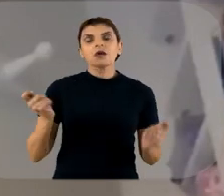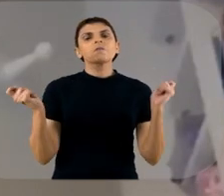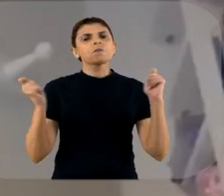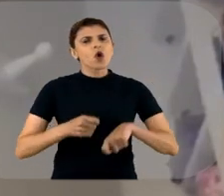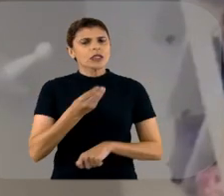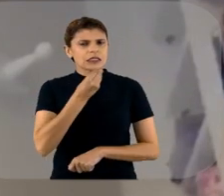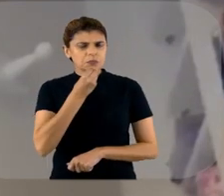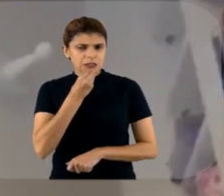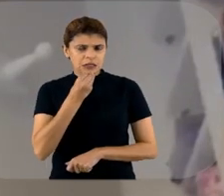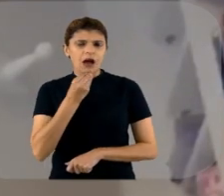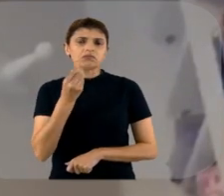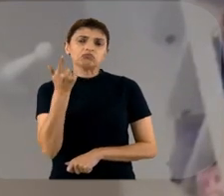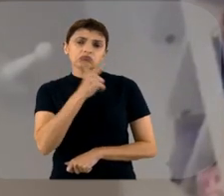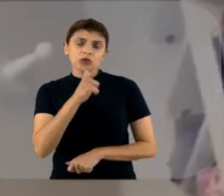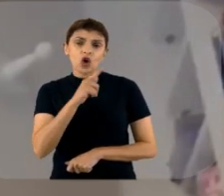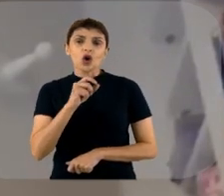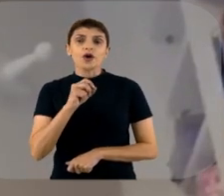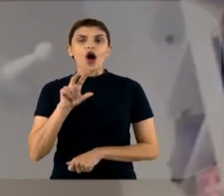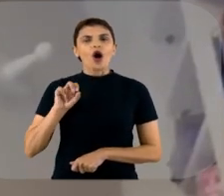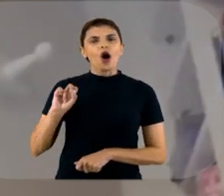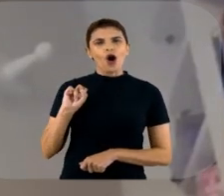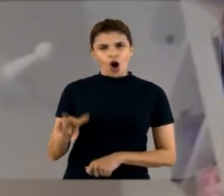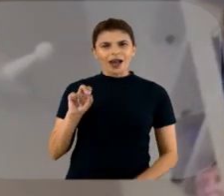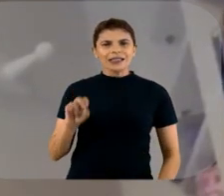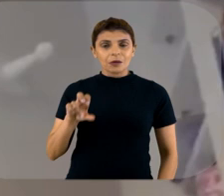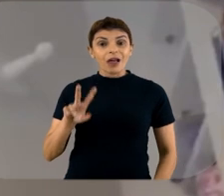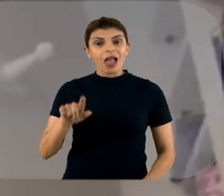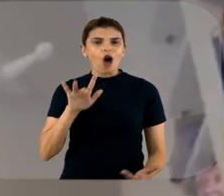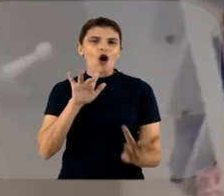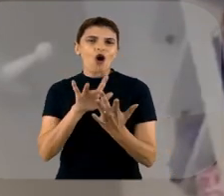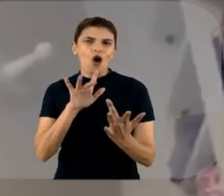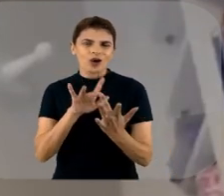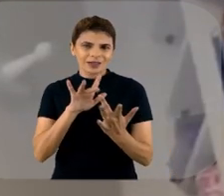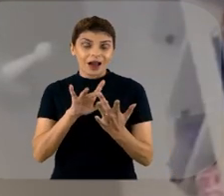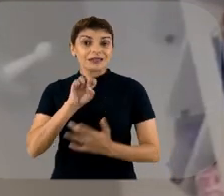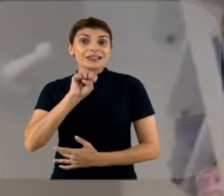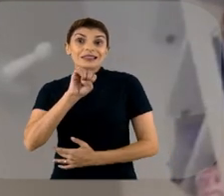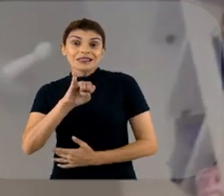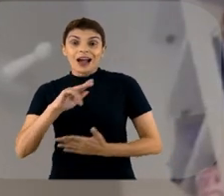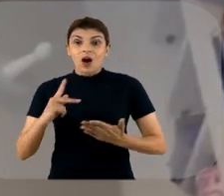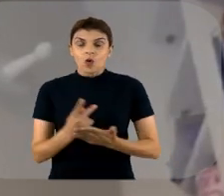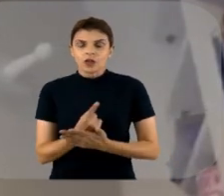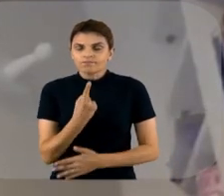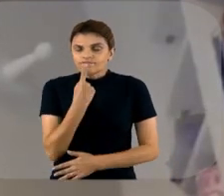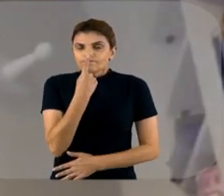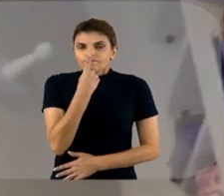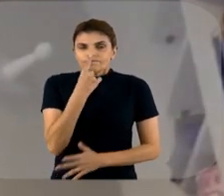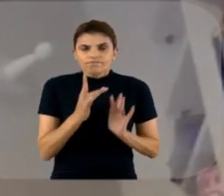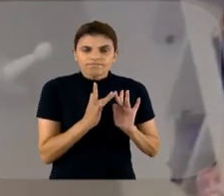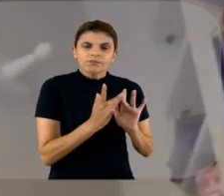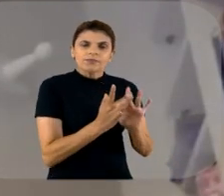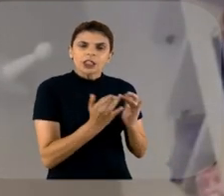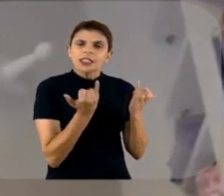possibilidade maior do aleitamento de contaminação do bebê no aleitamento tá no contato né íntimo